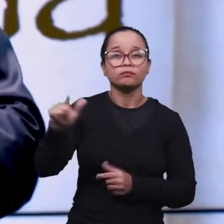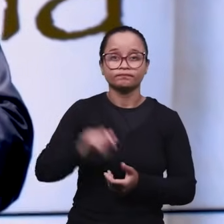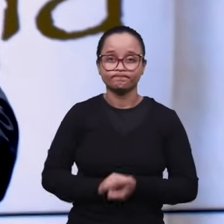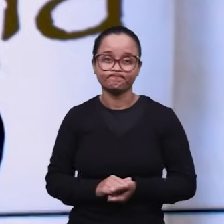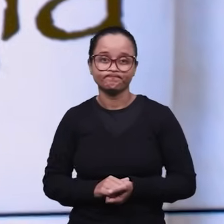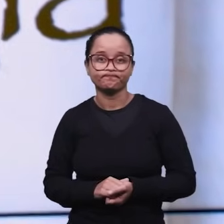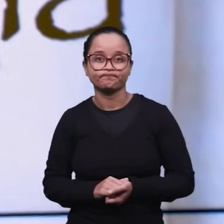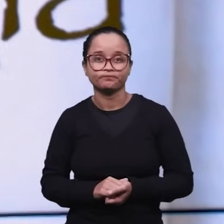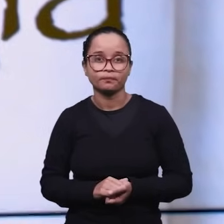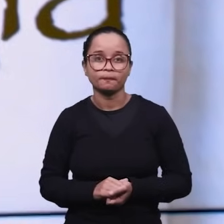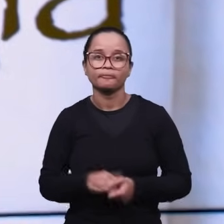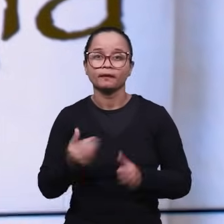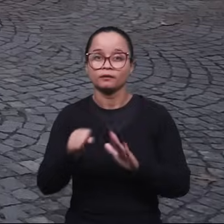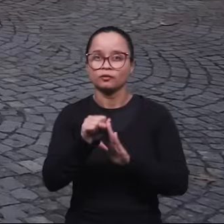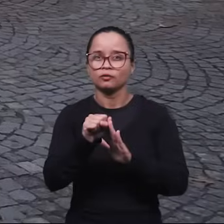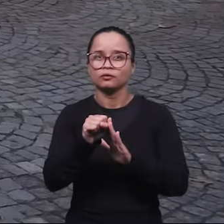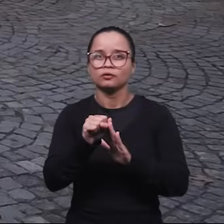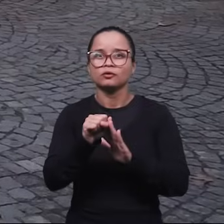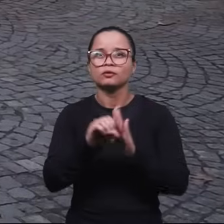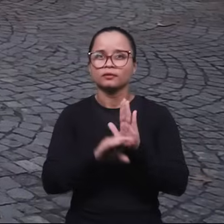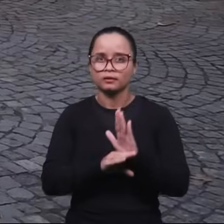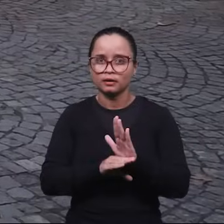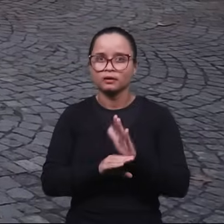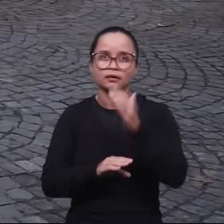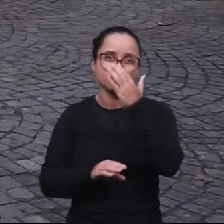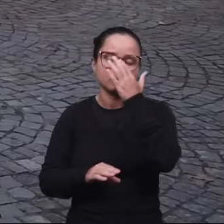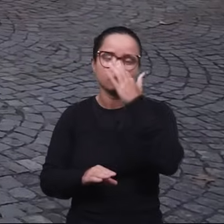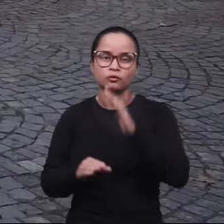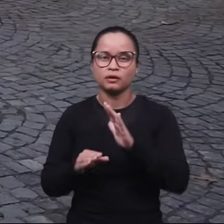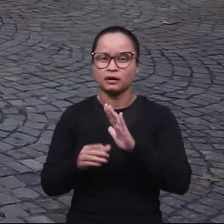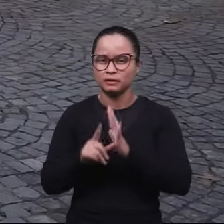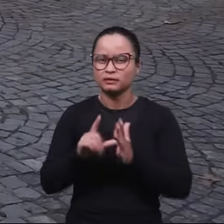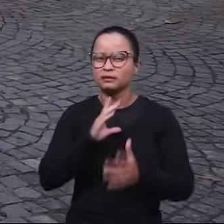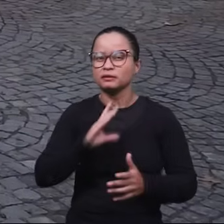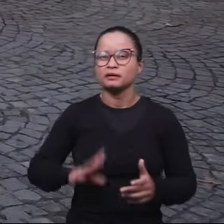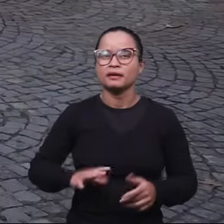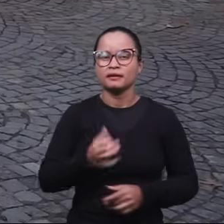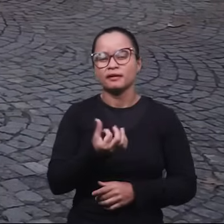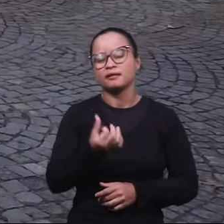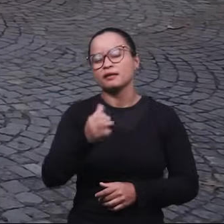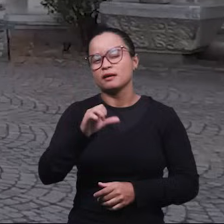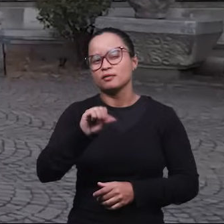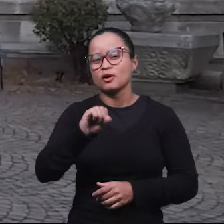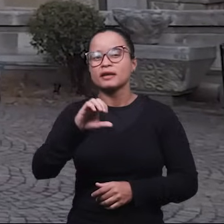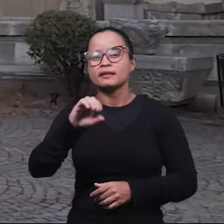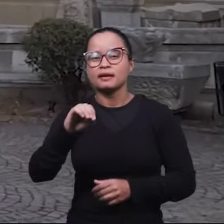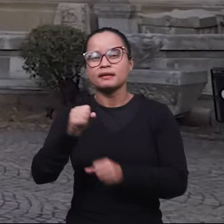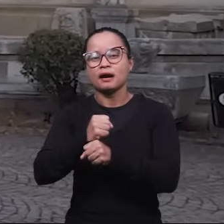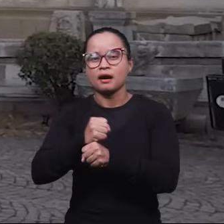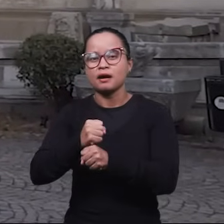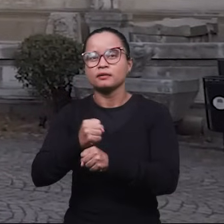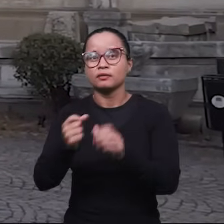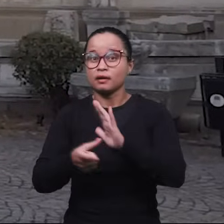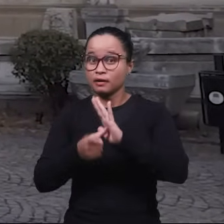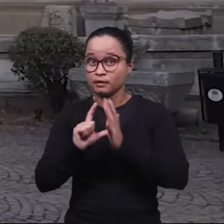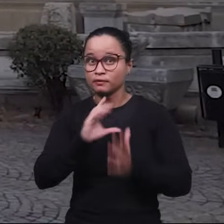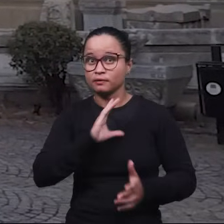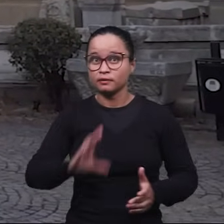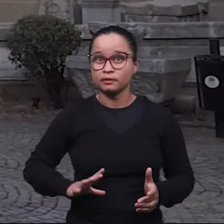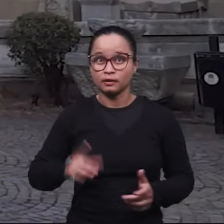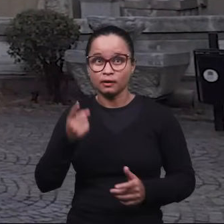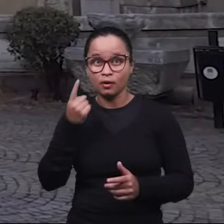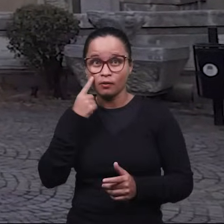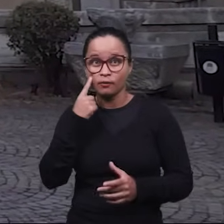7 a.C., ali por volta de 680 anos antes de Cristo, surgiram as